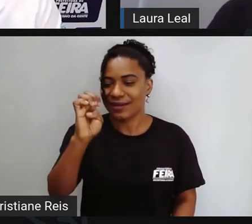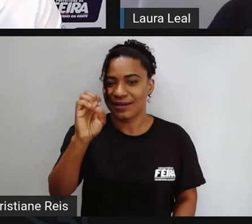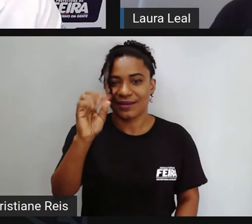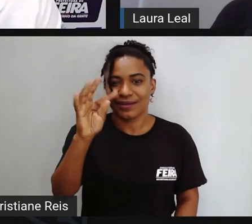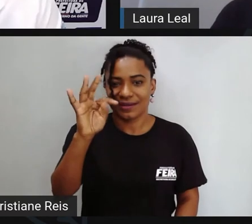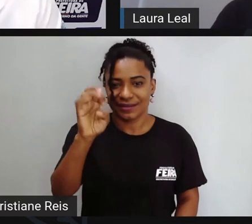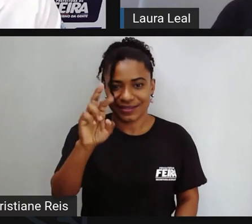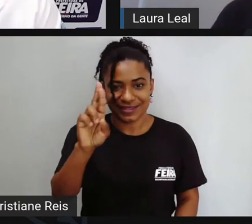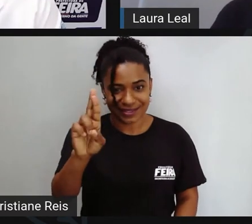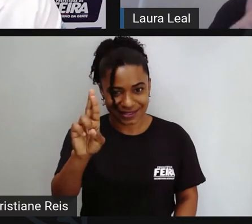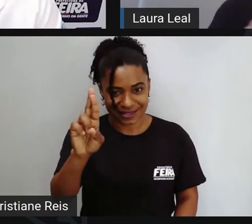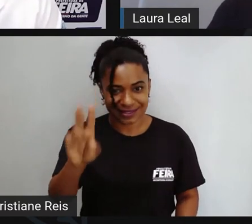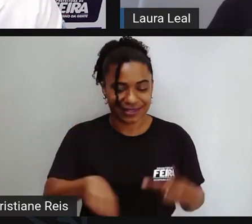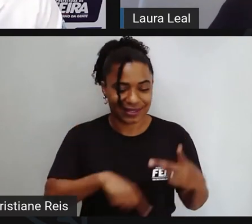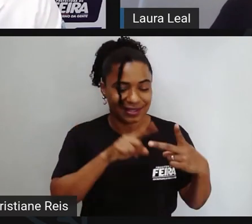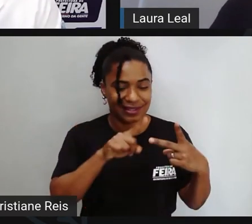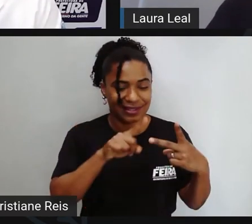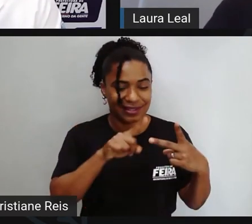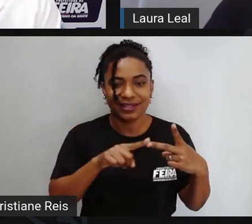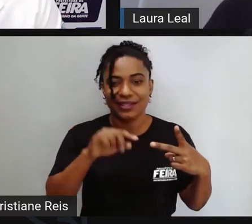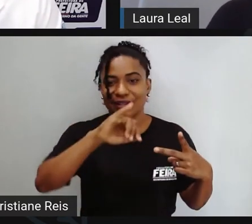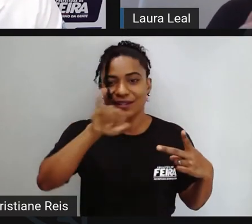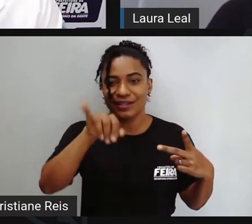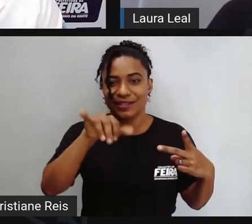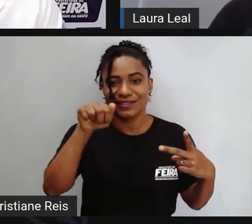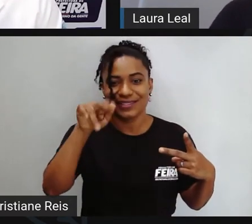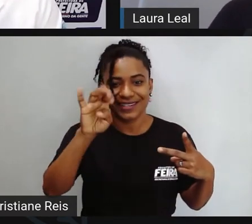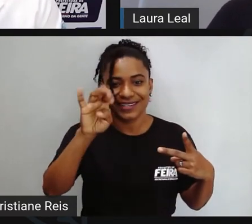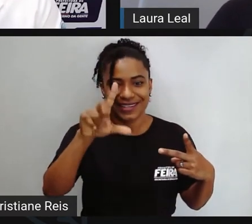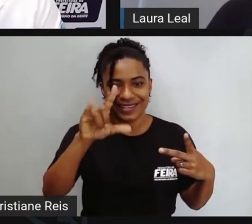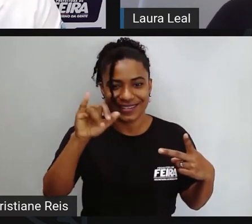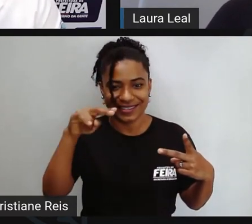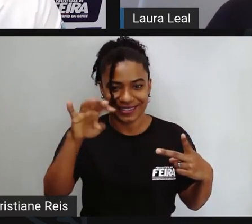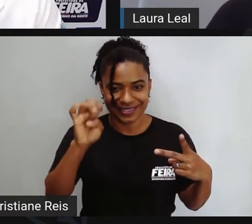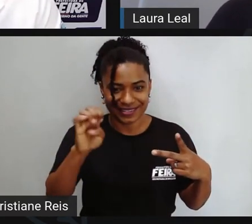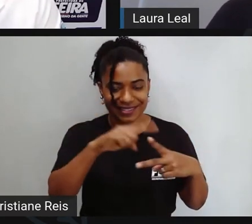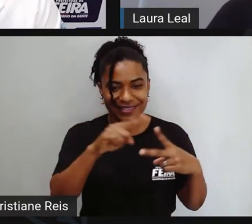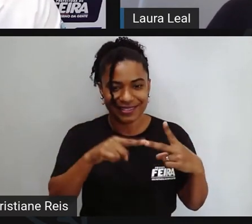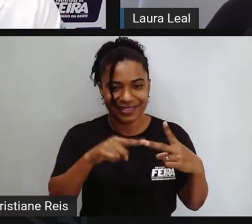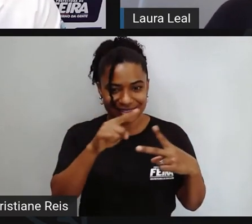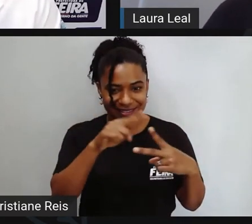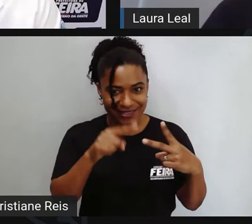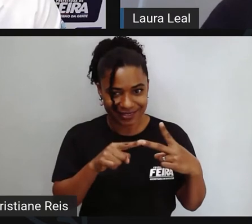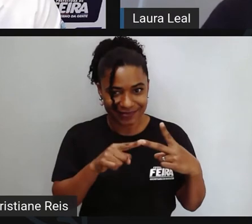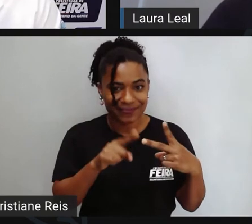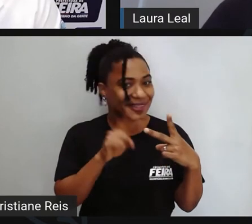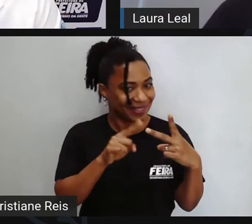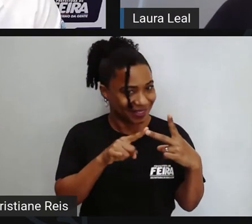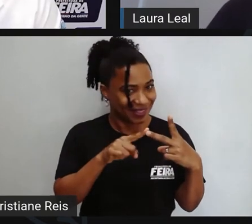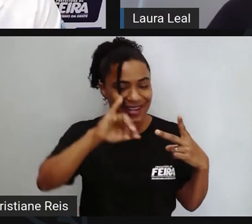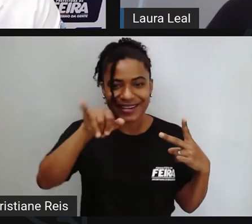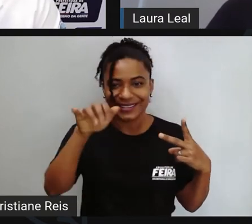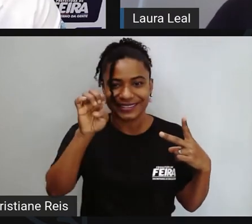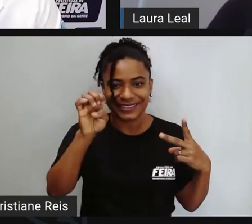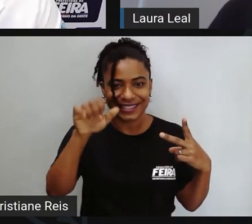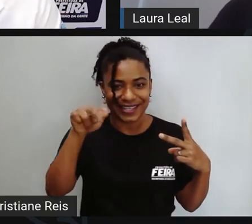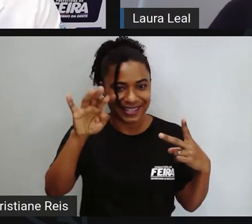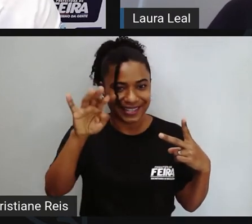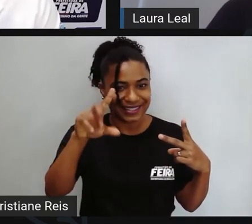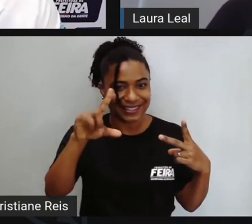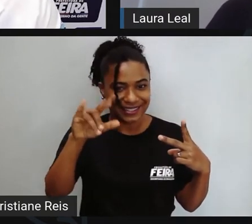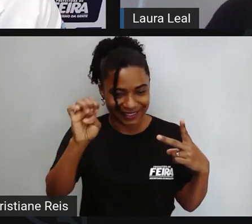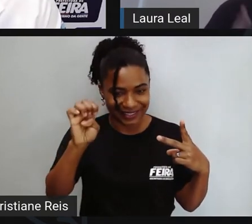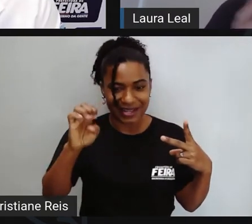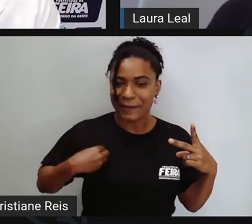de Jesus, com a observação de que a Jaqueline Góes de Jesus é baiana, a bióloga aí da